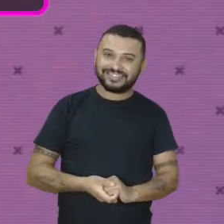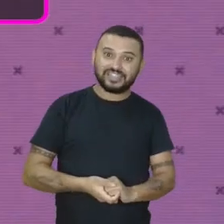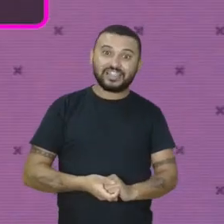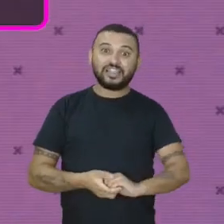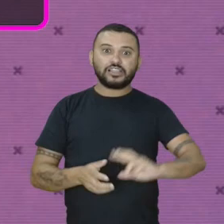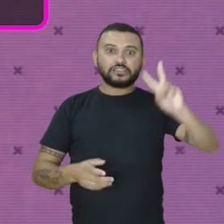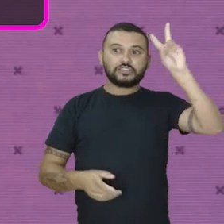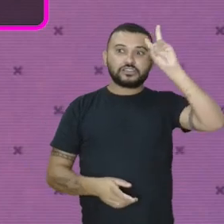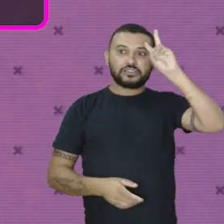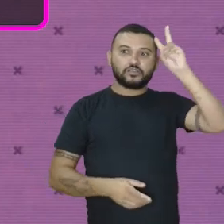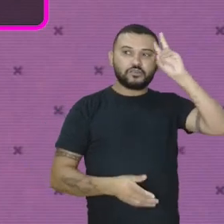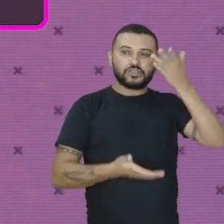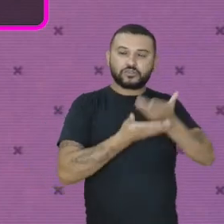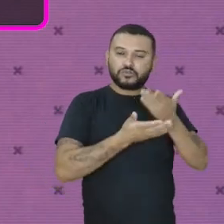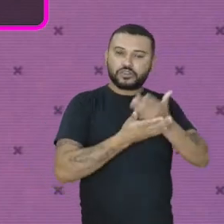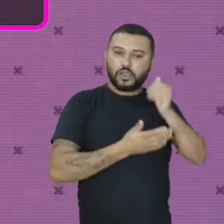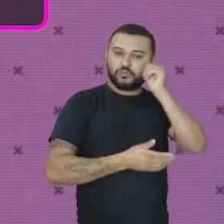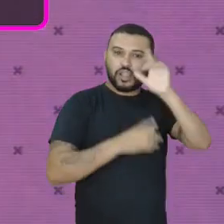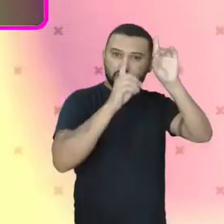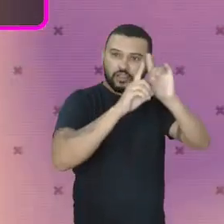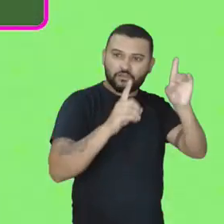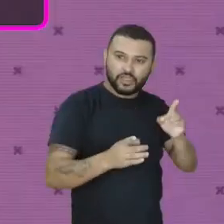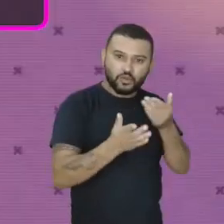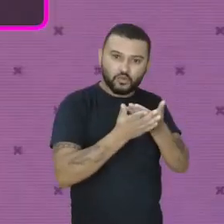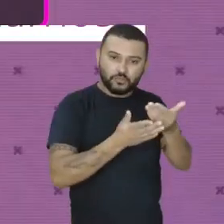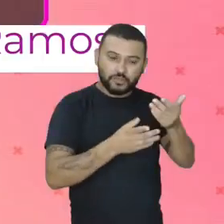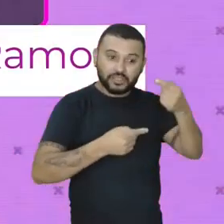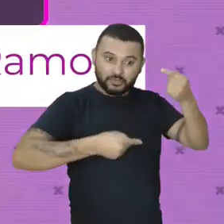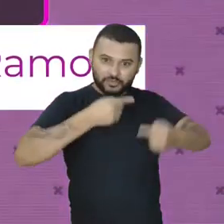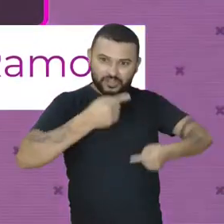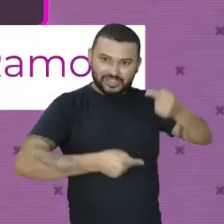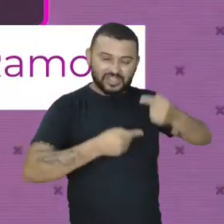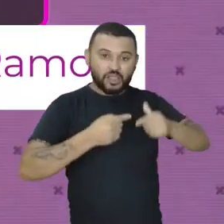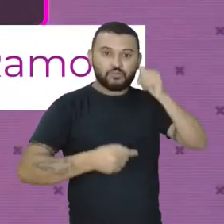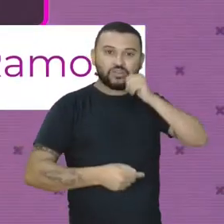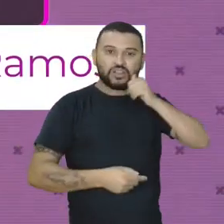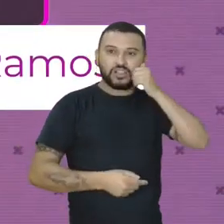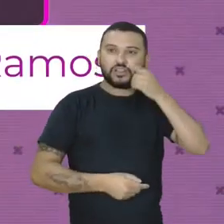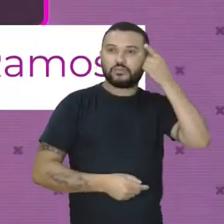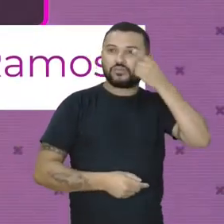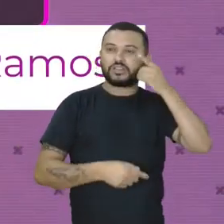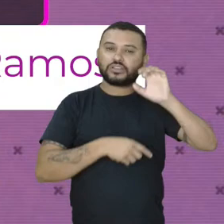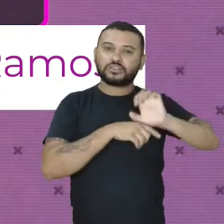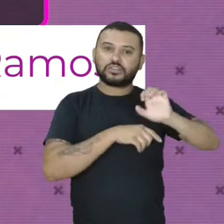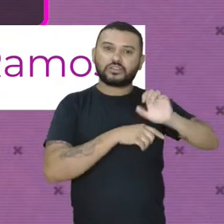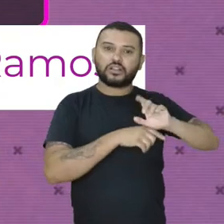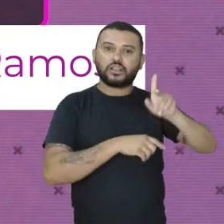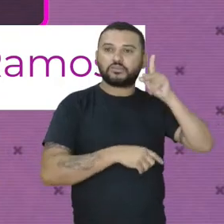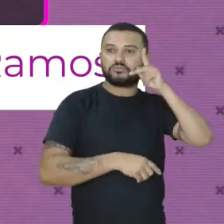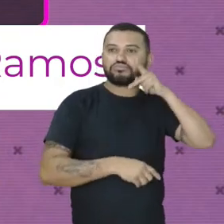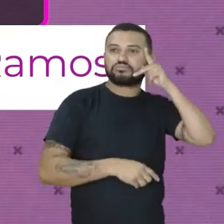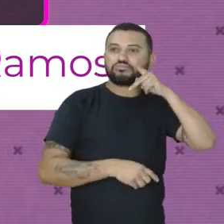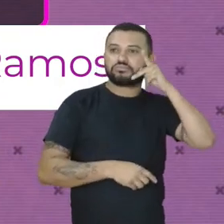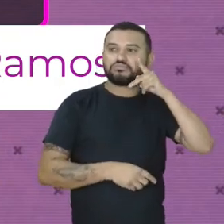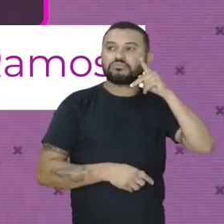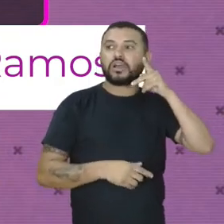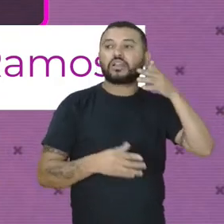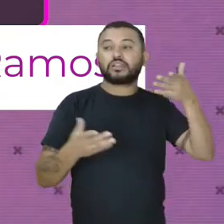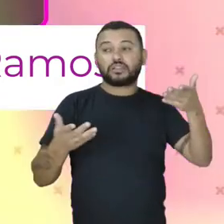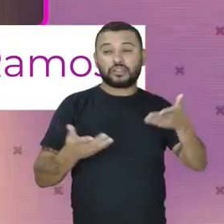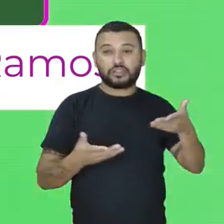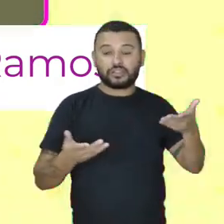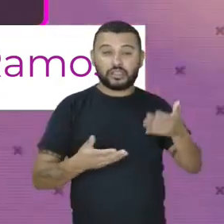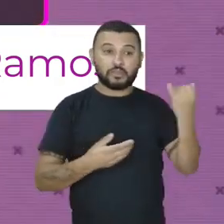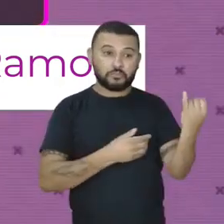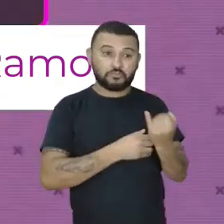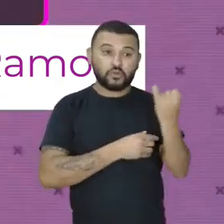Nesta segunda aula sobre mulheres com deficiência na política, a deputada estadual pelo PT da Paraíba, Cida Ramos, falou sobre